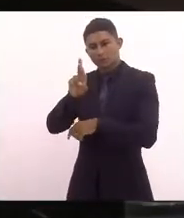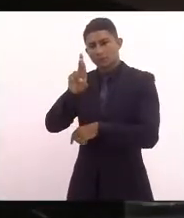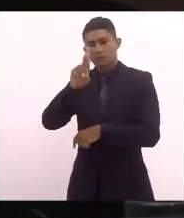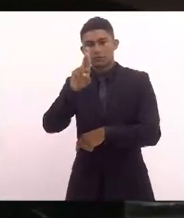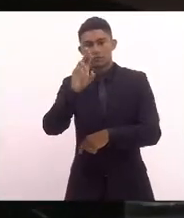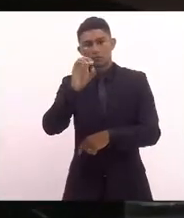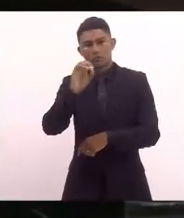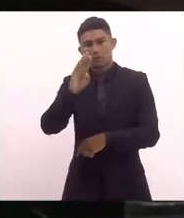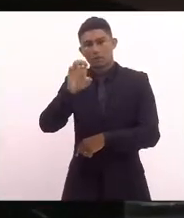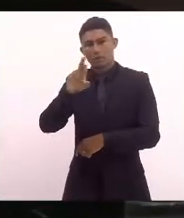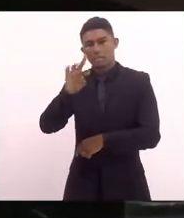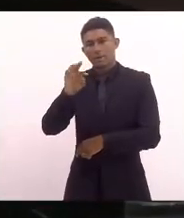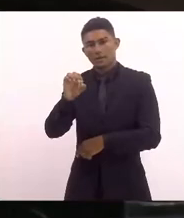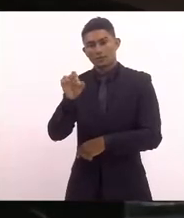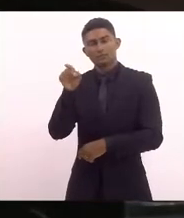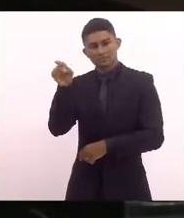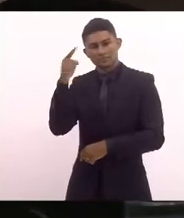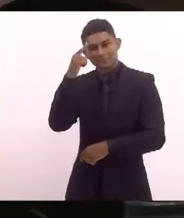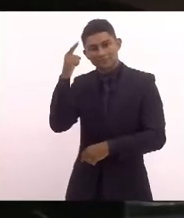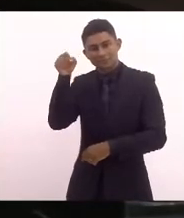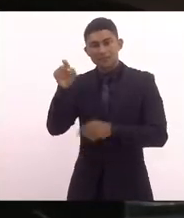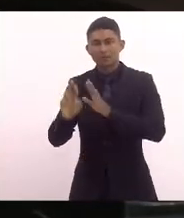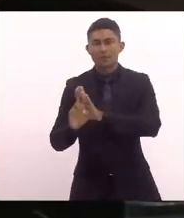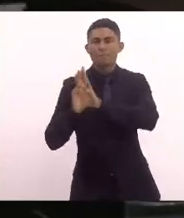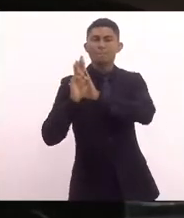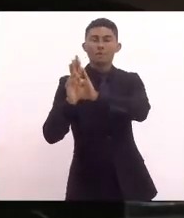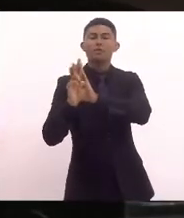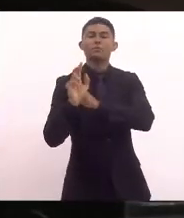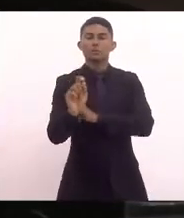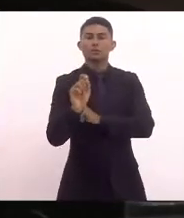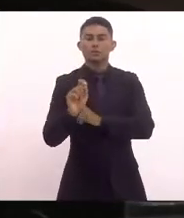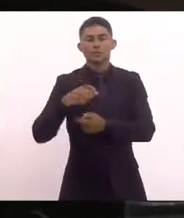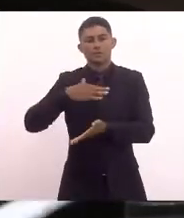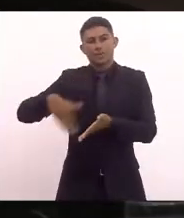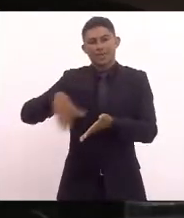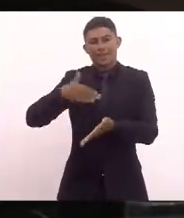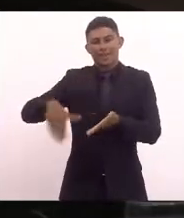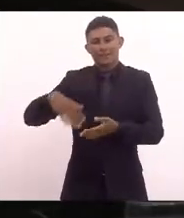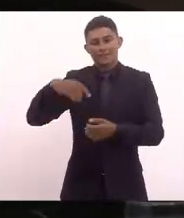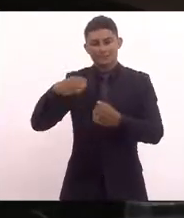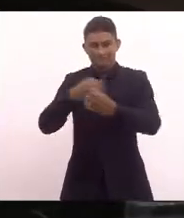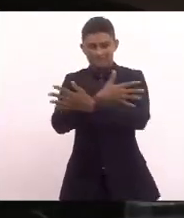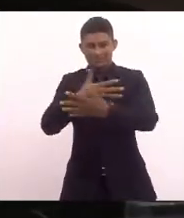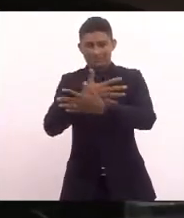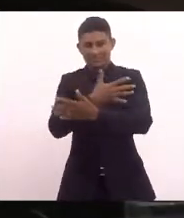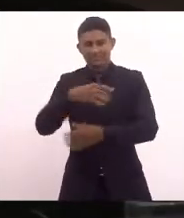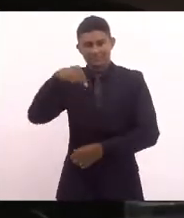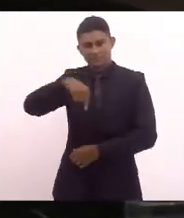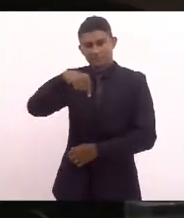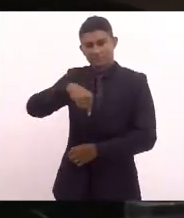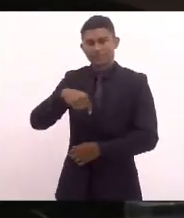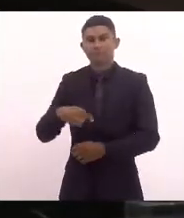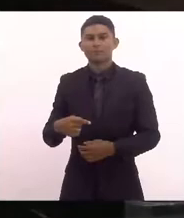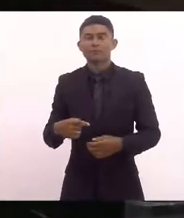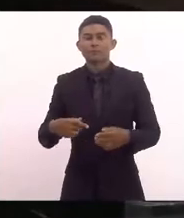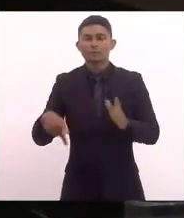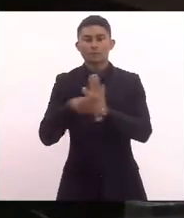Oliveira, que também representa a Secretaria Municipal do